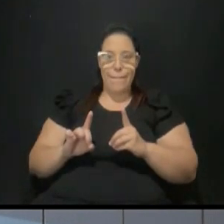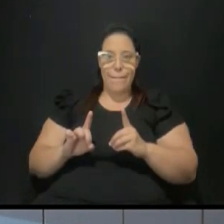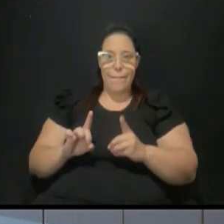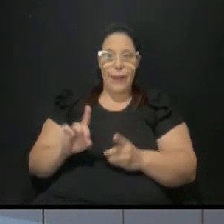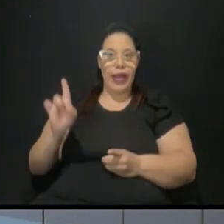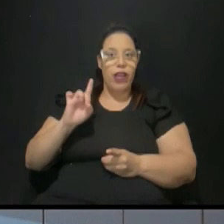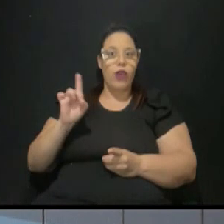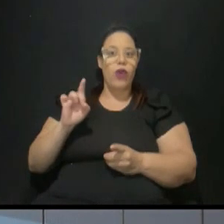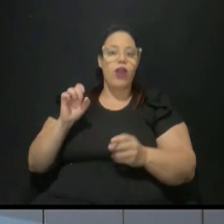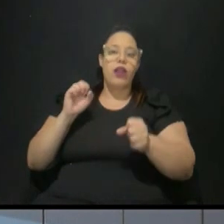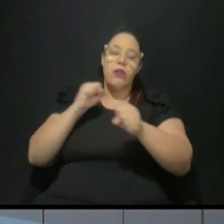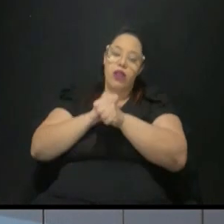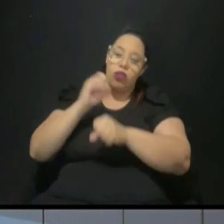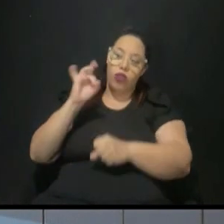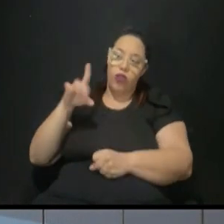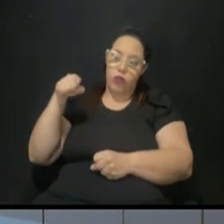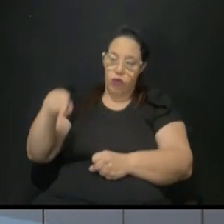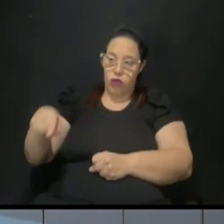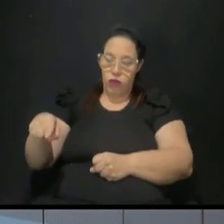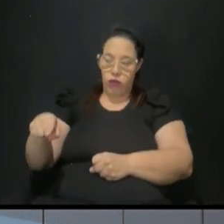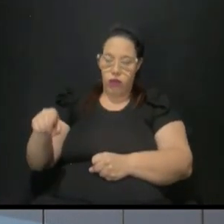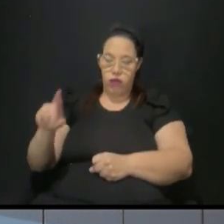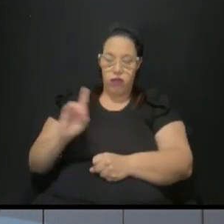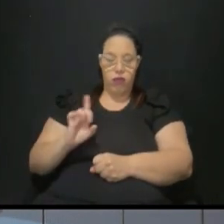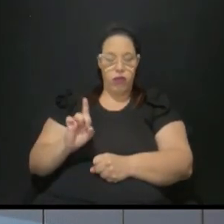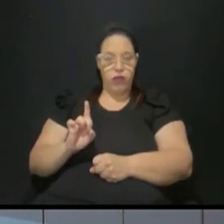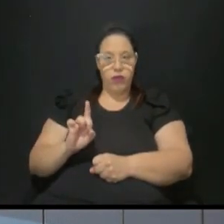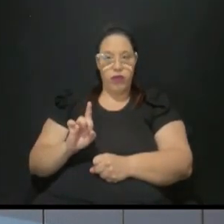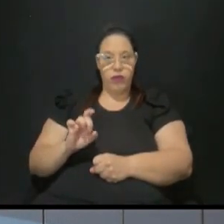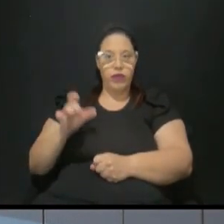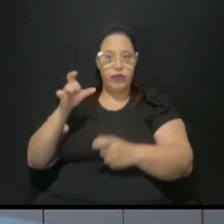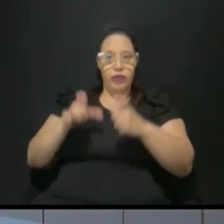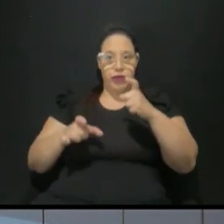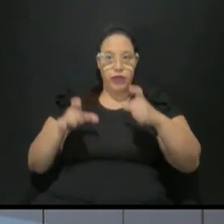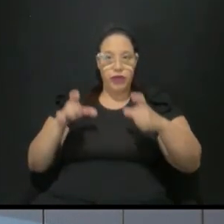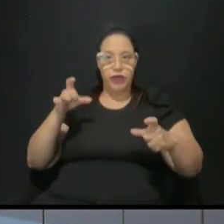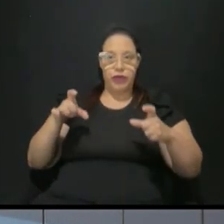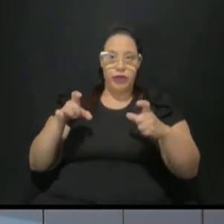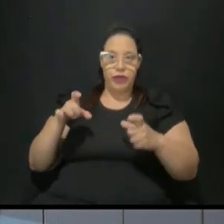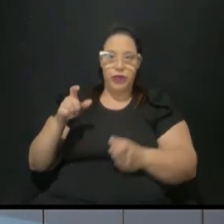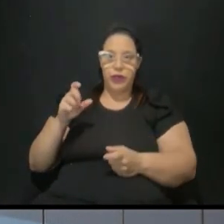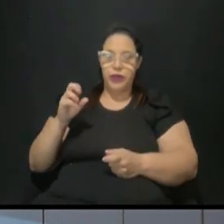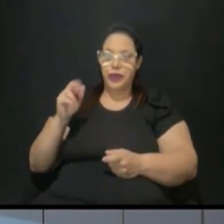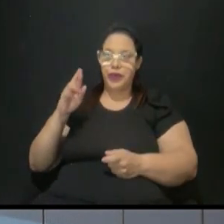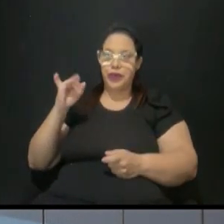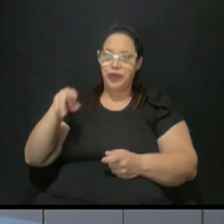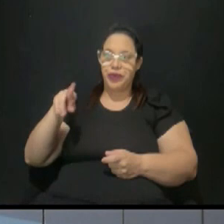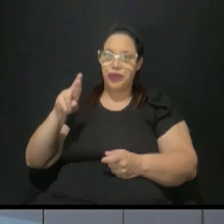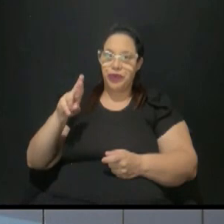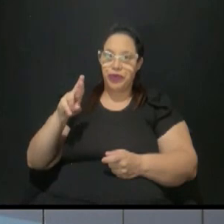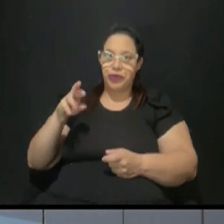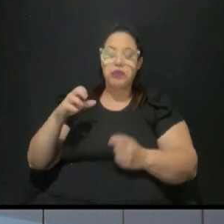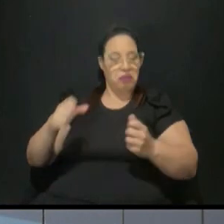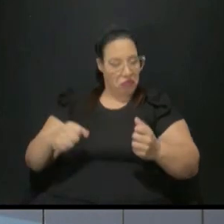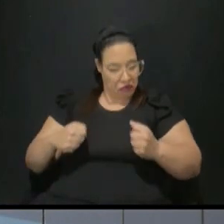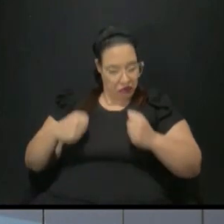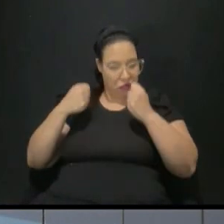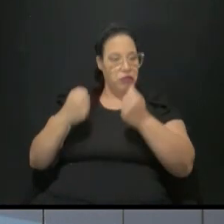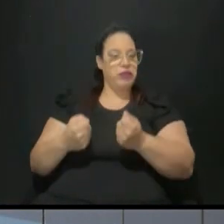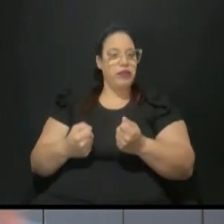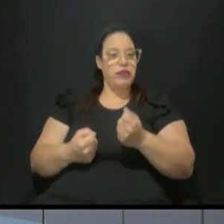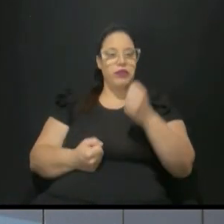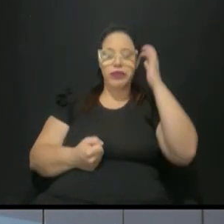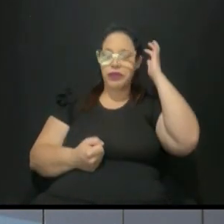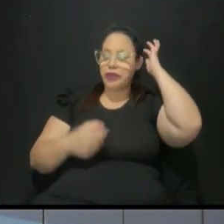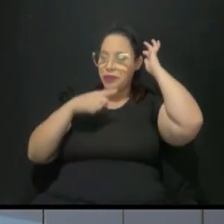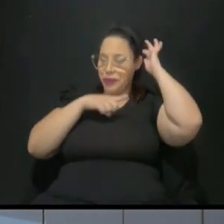mesma. Né? As pessoas, o Ademir está aqui para demonstrar, obviamente, a competência que ele tem, que não tem